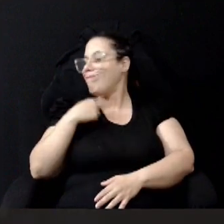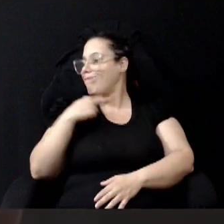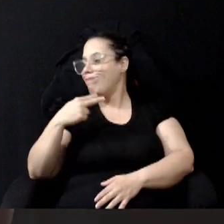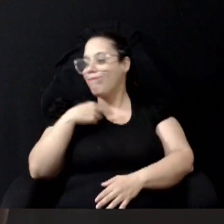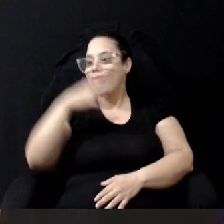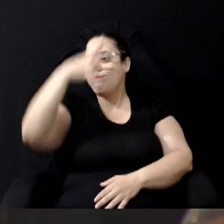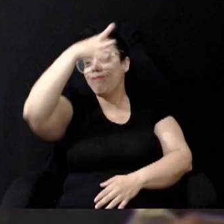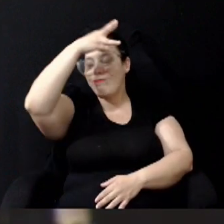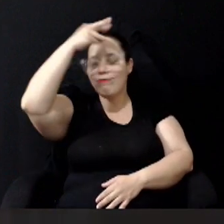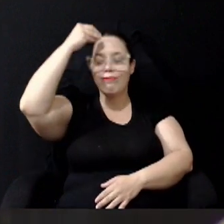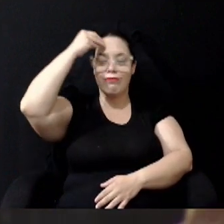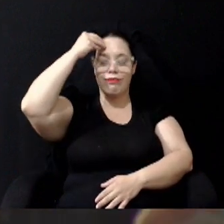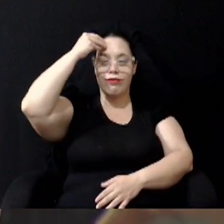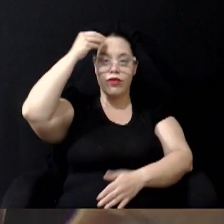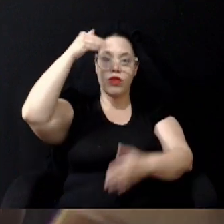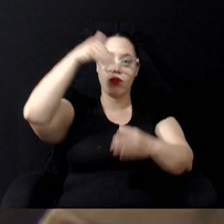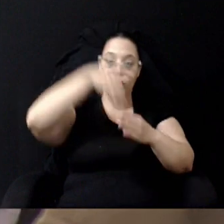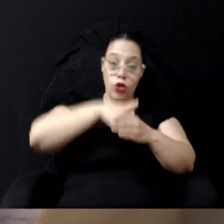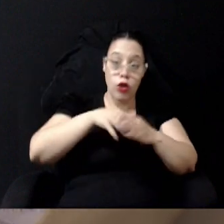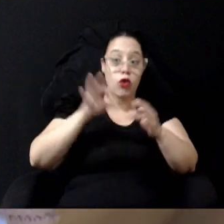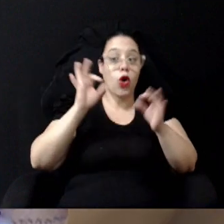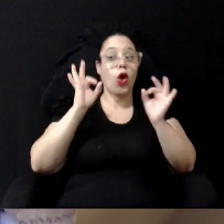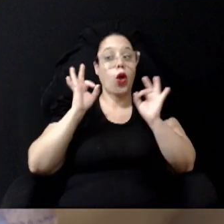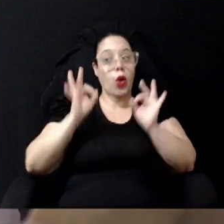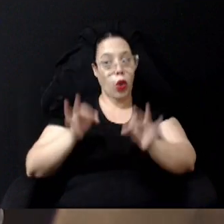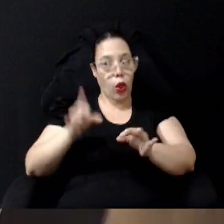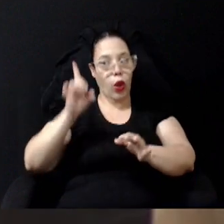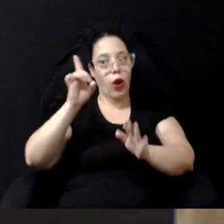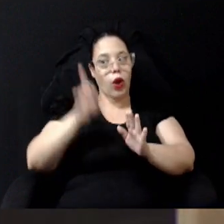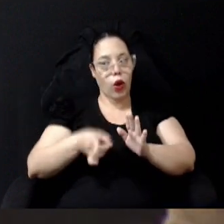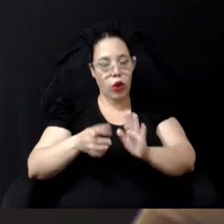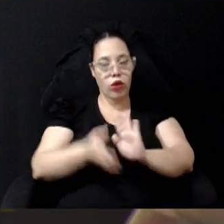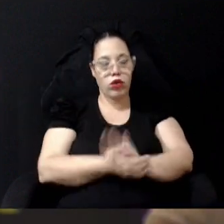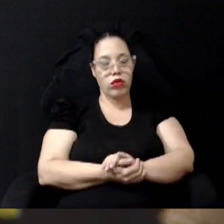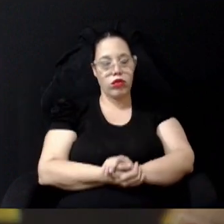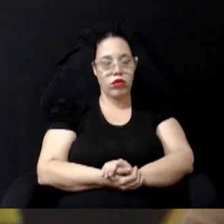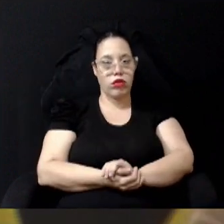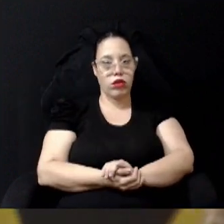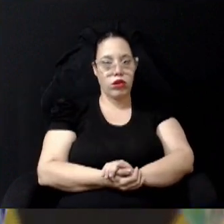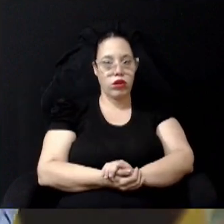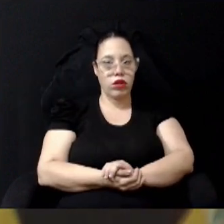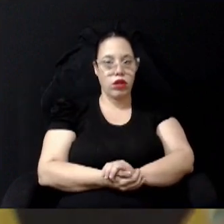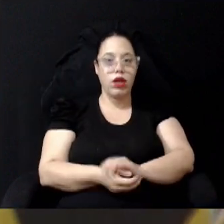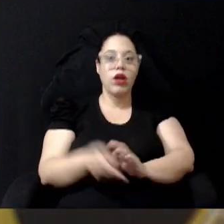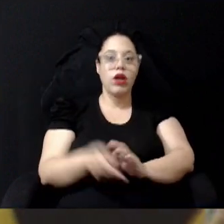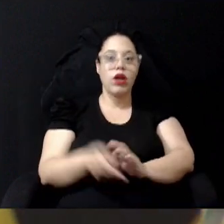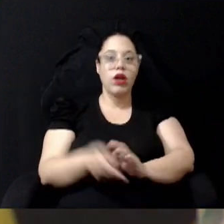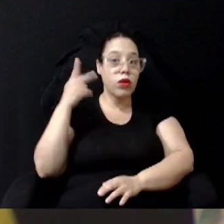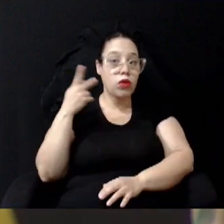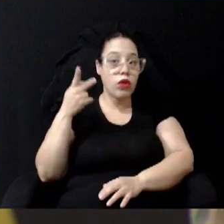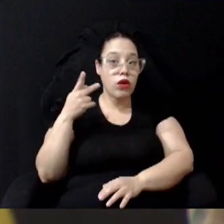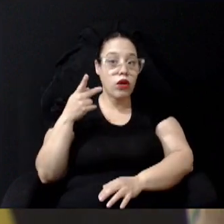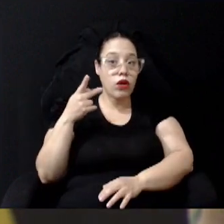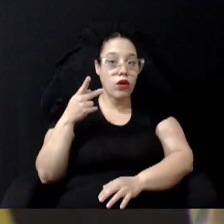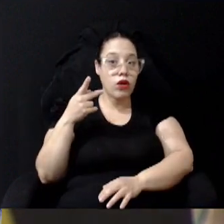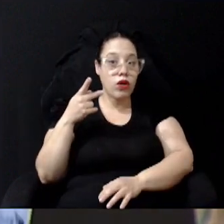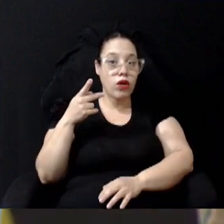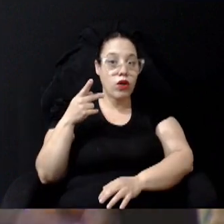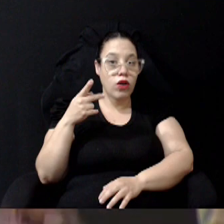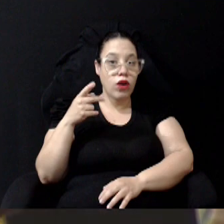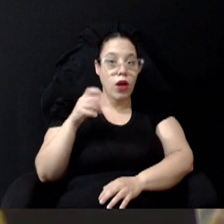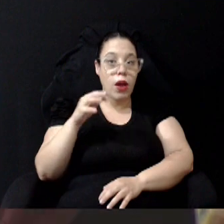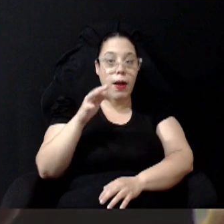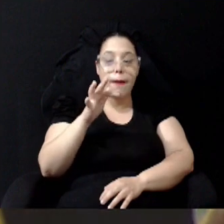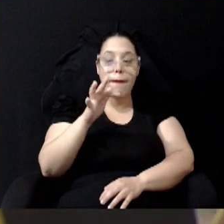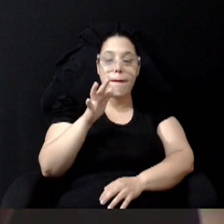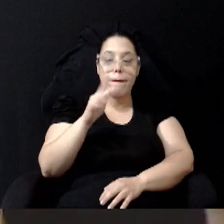de votar direito, sabe? Porque nós temos candidatos aí que votaram pelo PIDES, que é